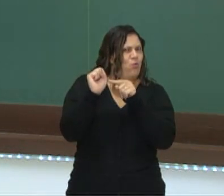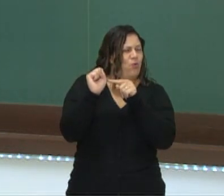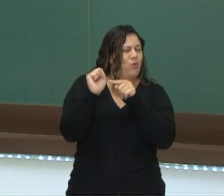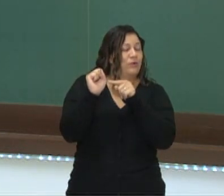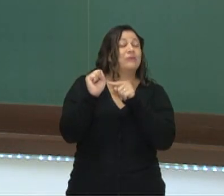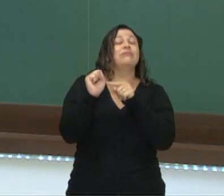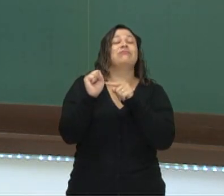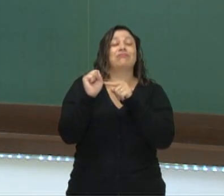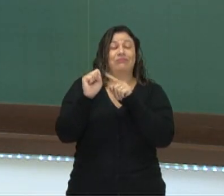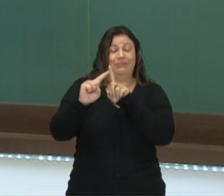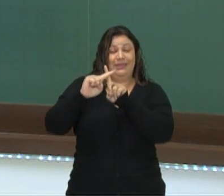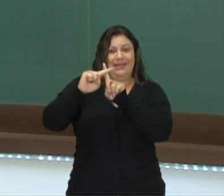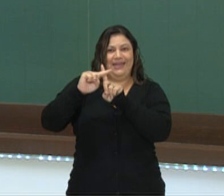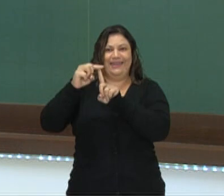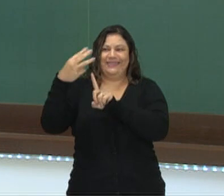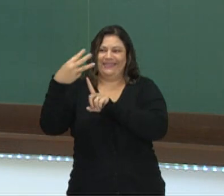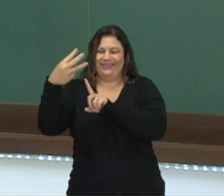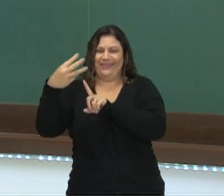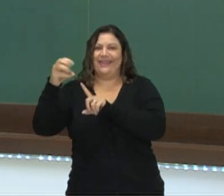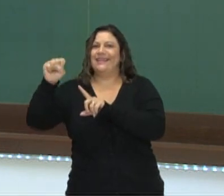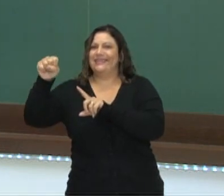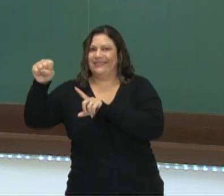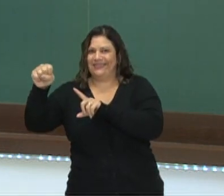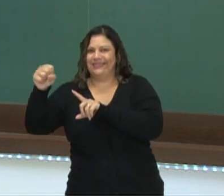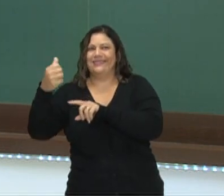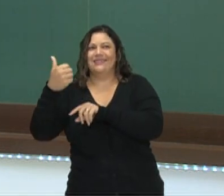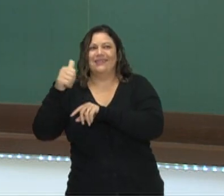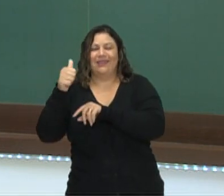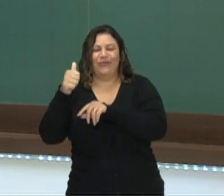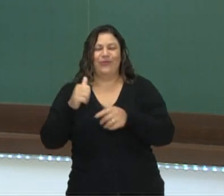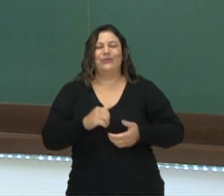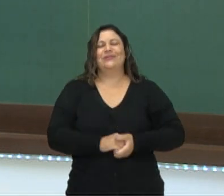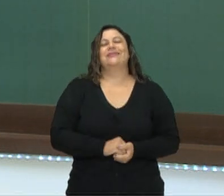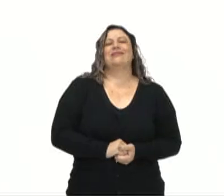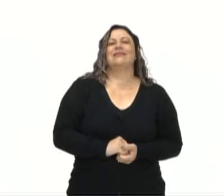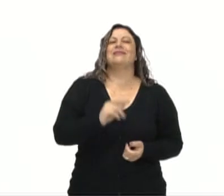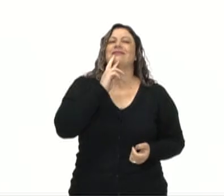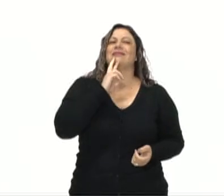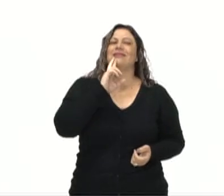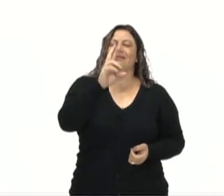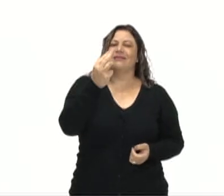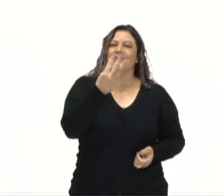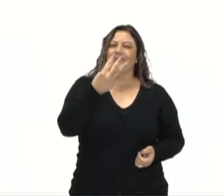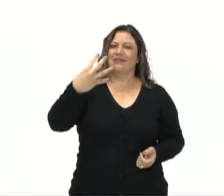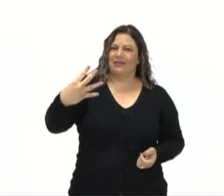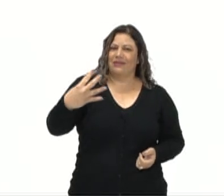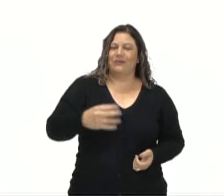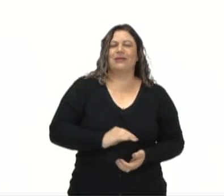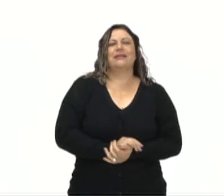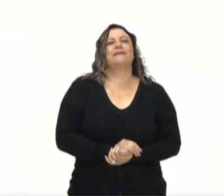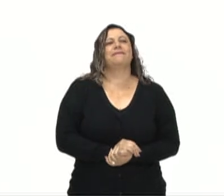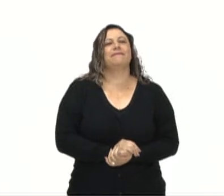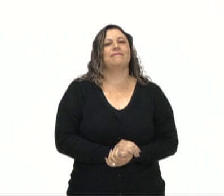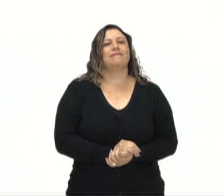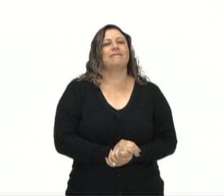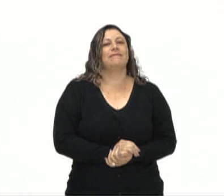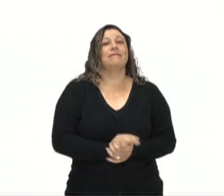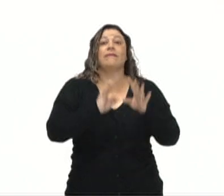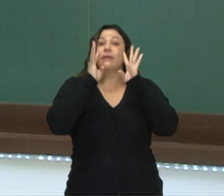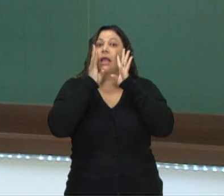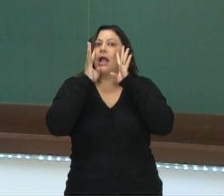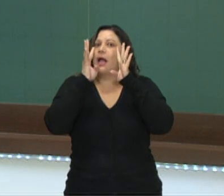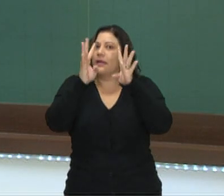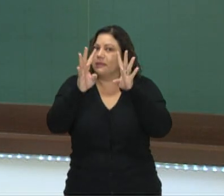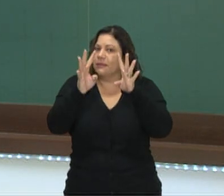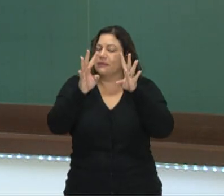é 11, beleza? Agora, 45 menos 11 resulta em 34. Muita atenção na